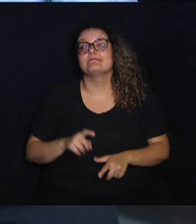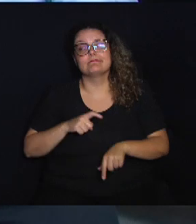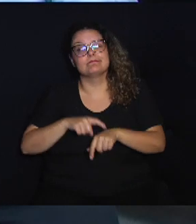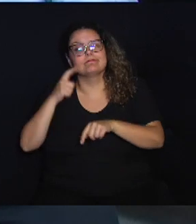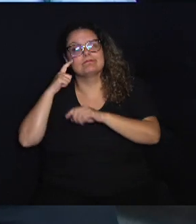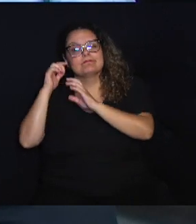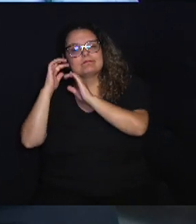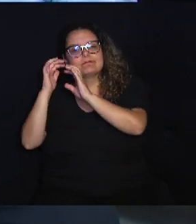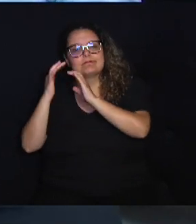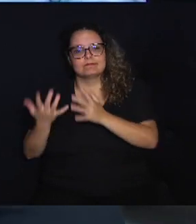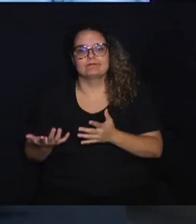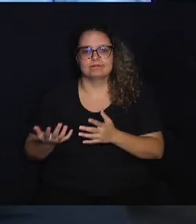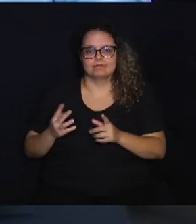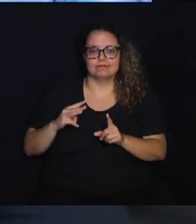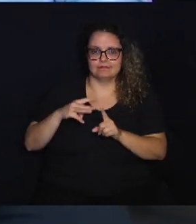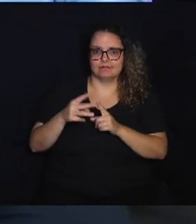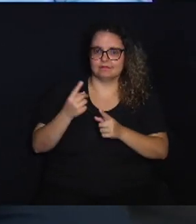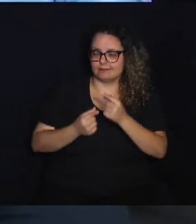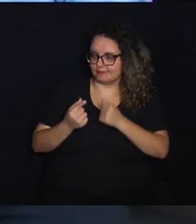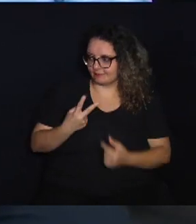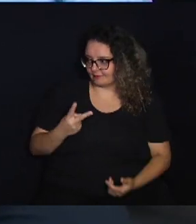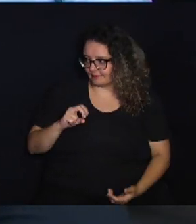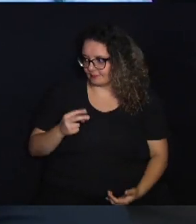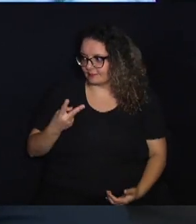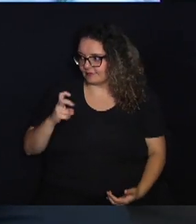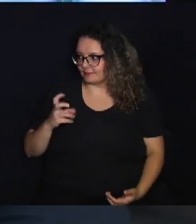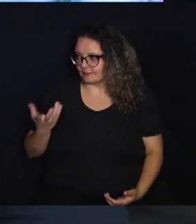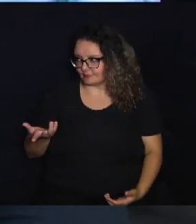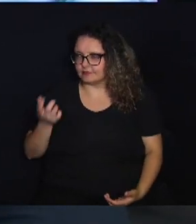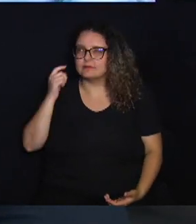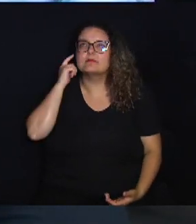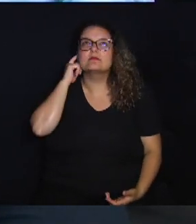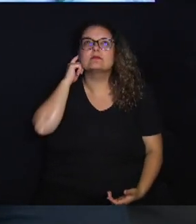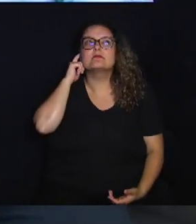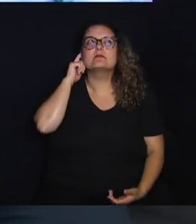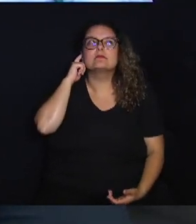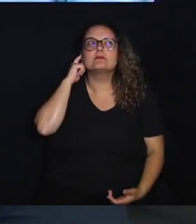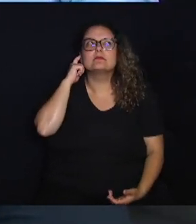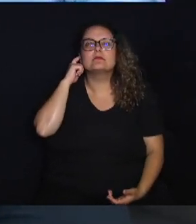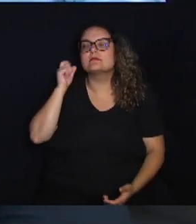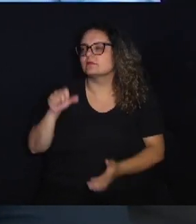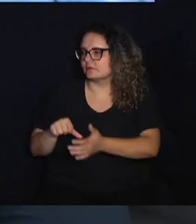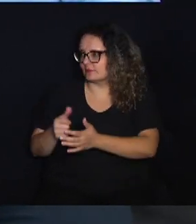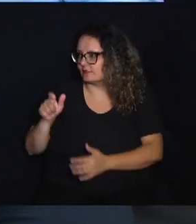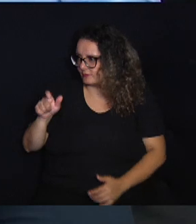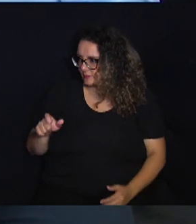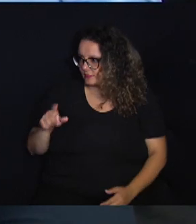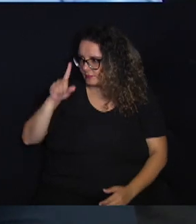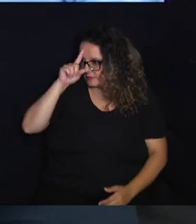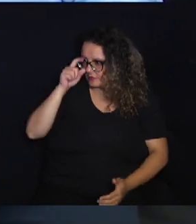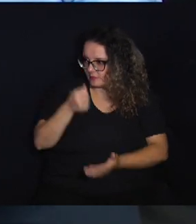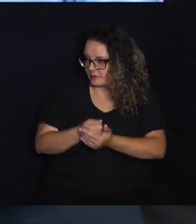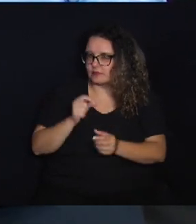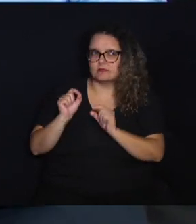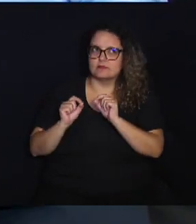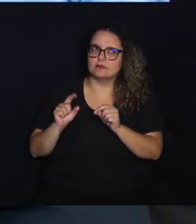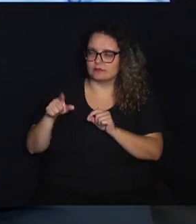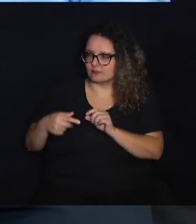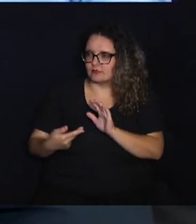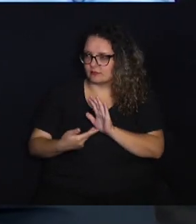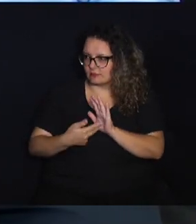pensar nas metas financeiras para 2025, né? O primeiro passo é a pessoa definir o que são as metas